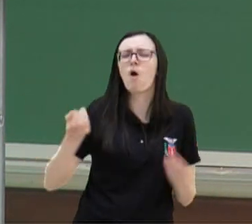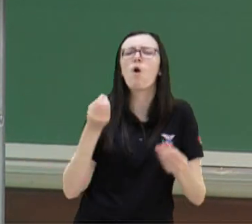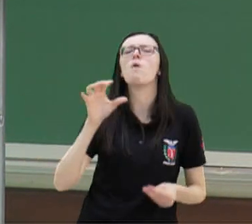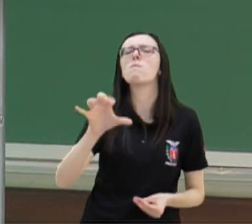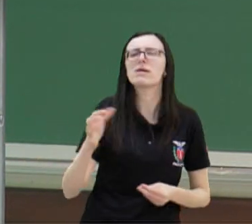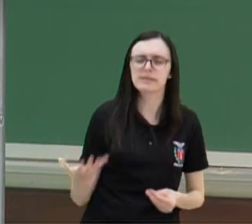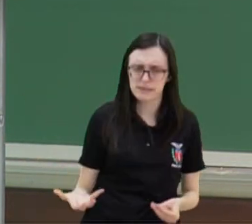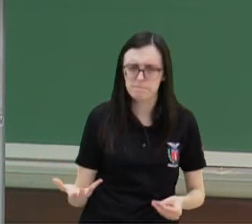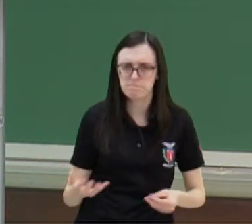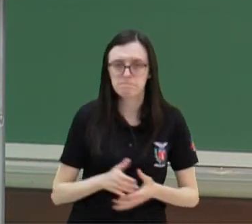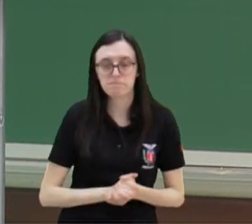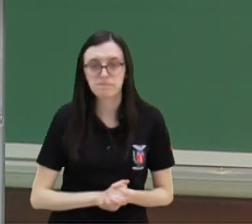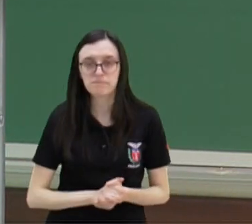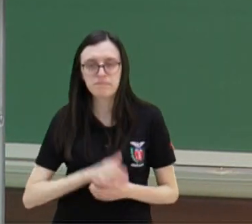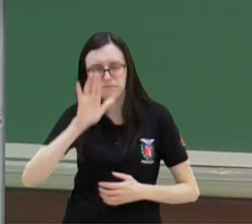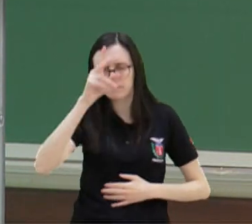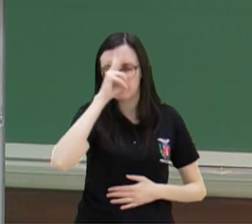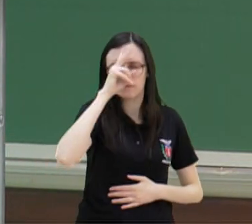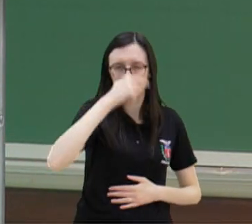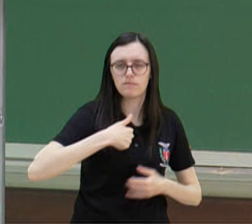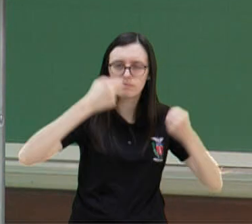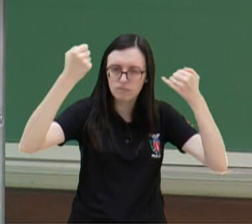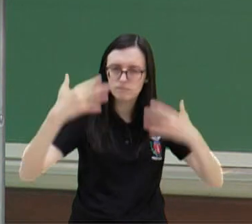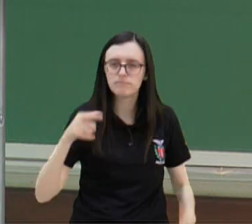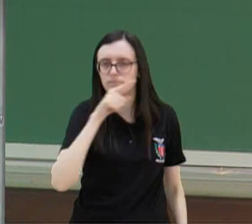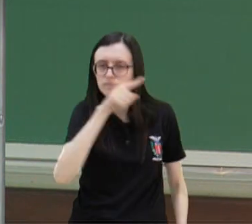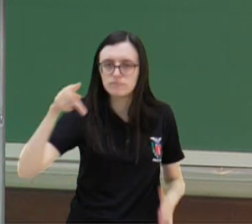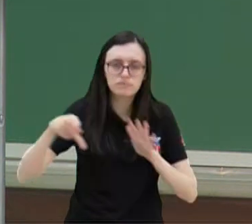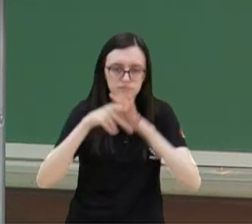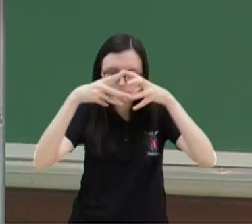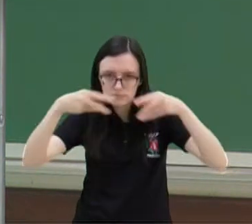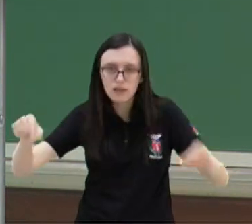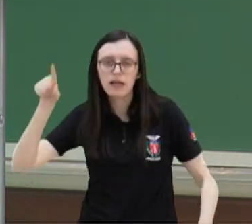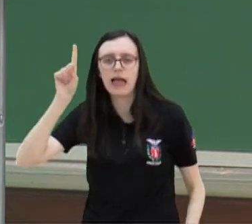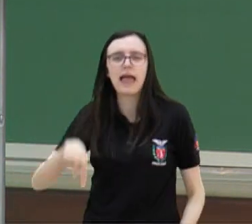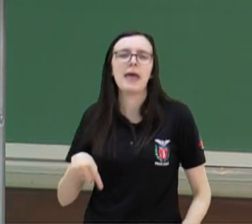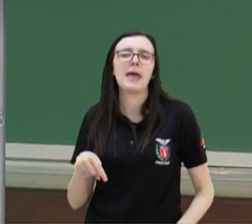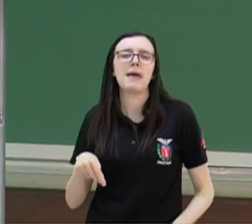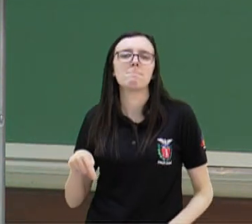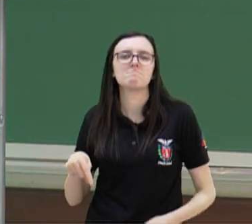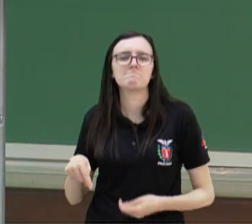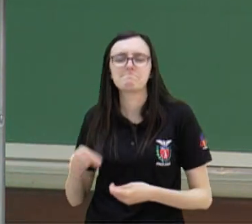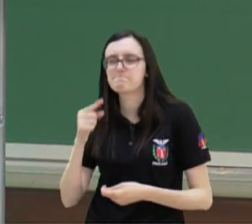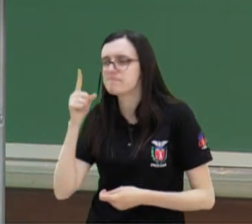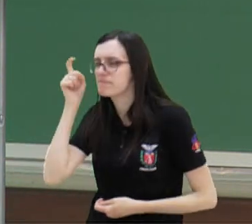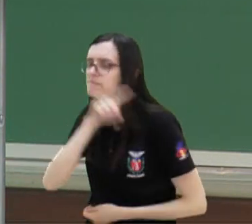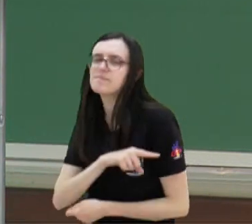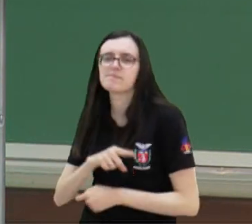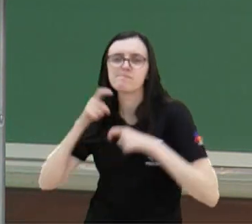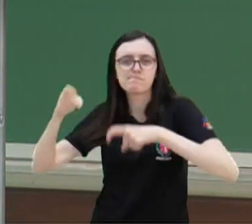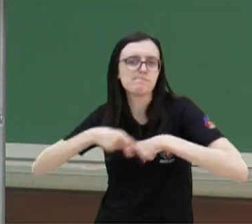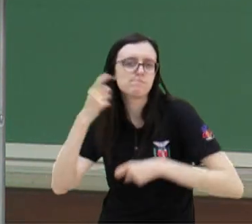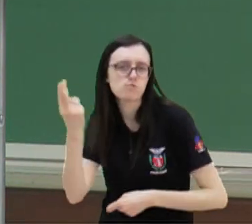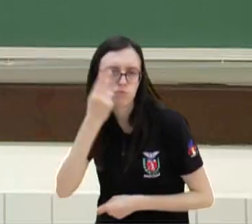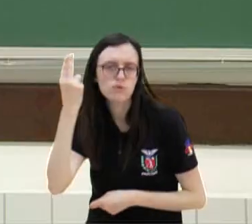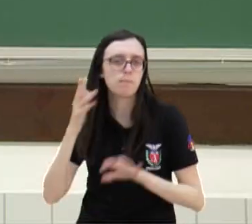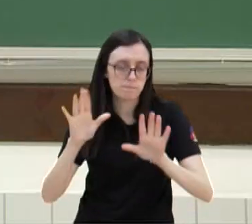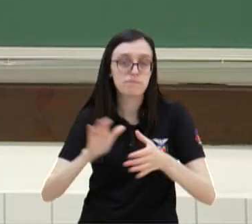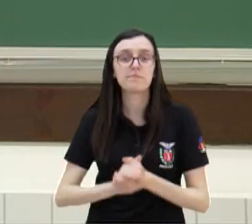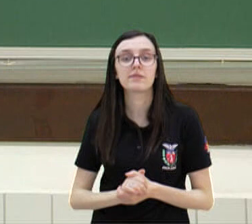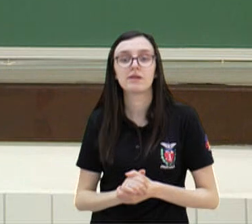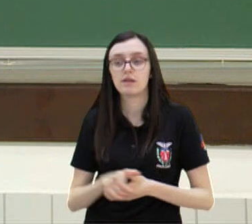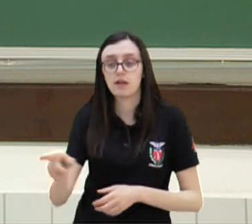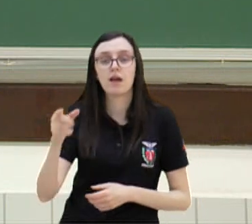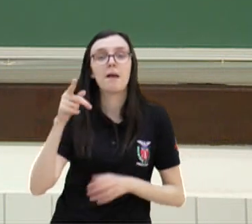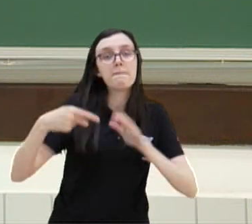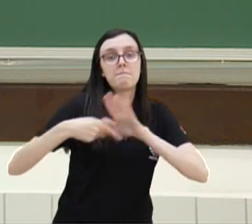influência asiática, professor? Lembra que eu falei para vocês que a terra deles era muito escassa, que não era muito propícia para a agricultura e tudo mais? Bom, o